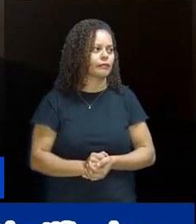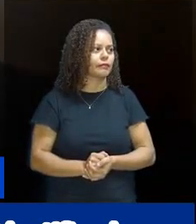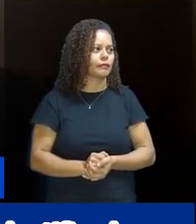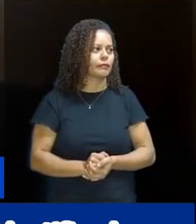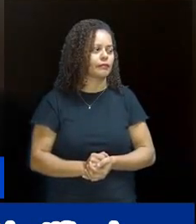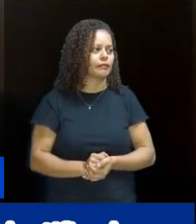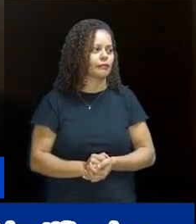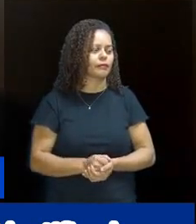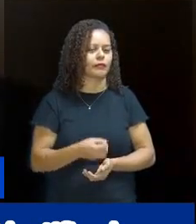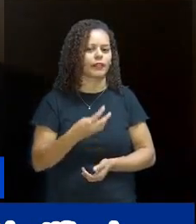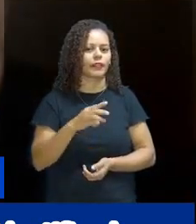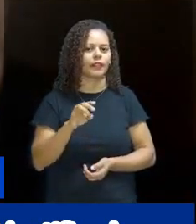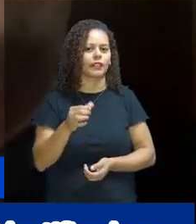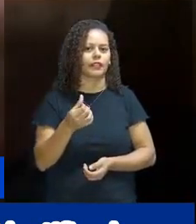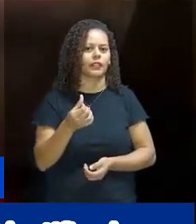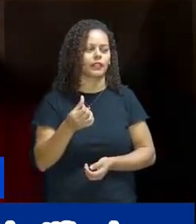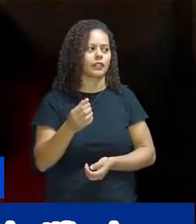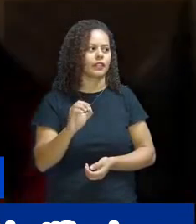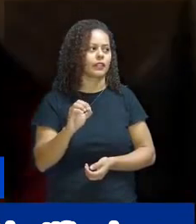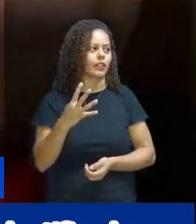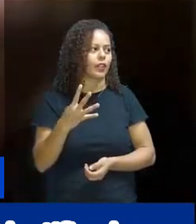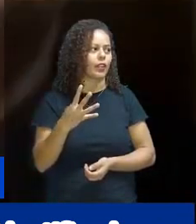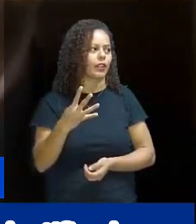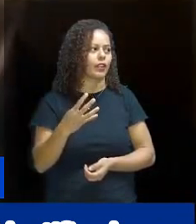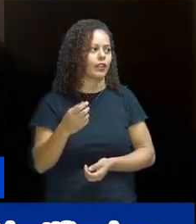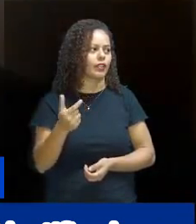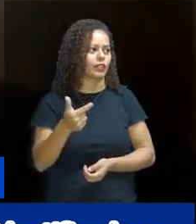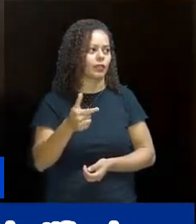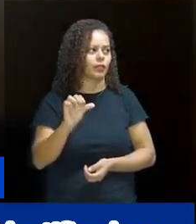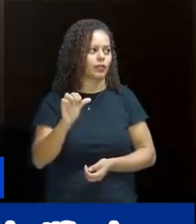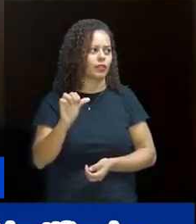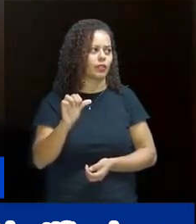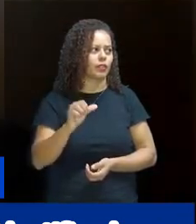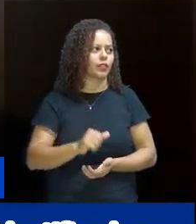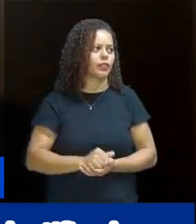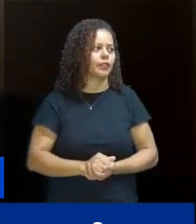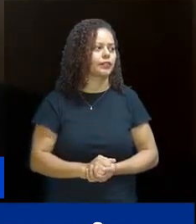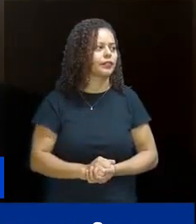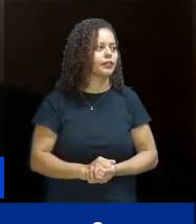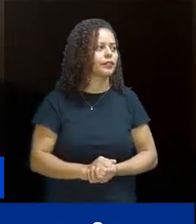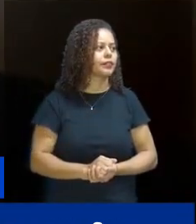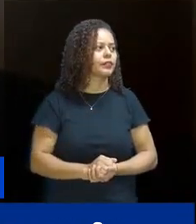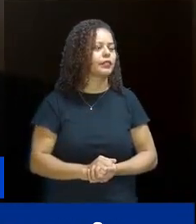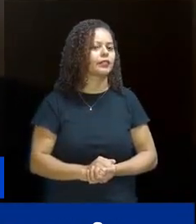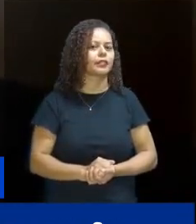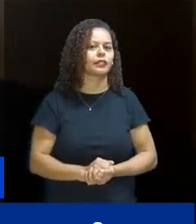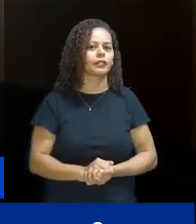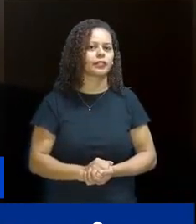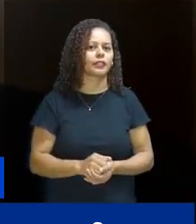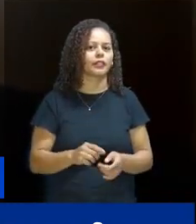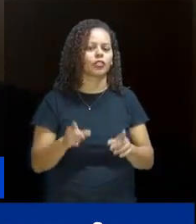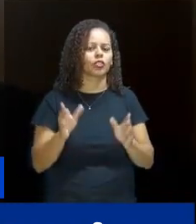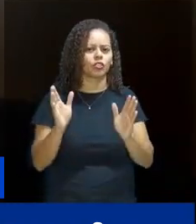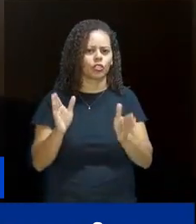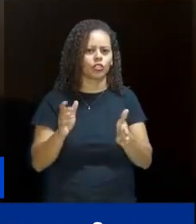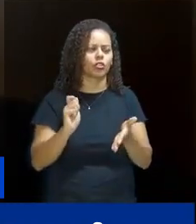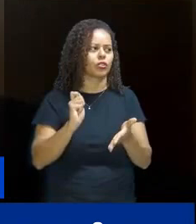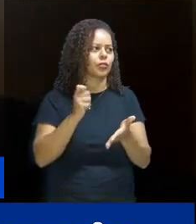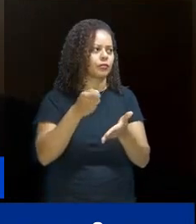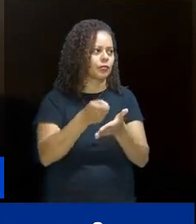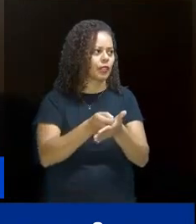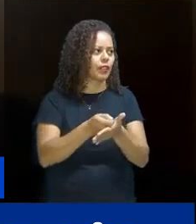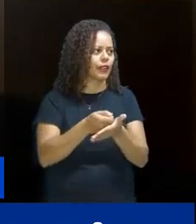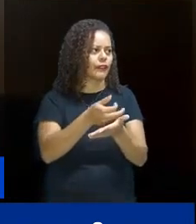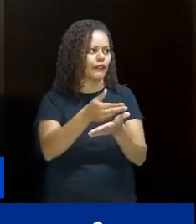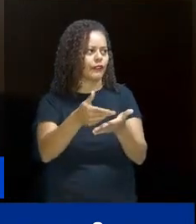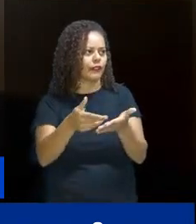número 23.604 de 2019. No caso, foi identificada a quitação de encargos decorrentes de inadimplência